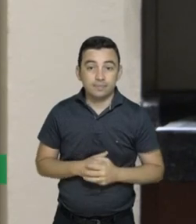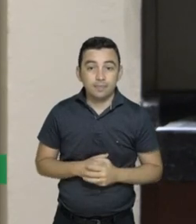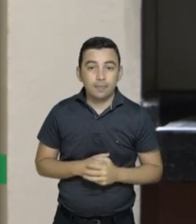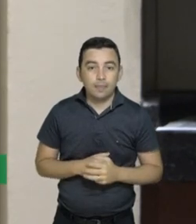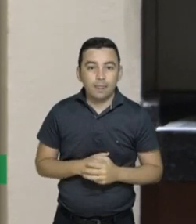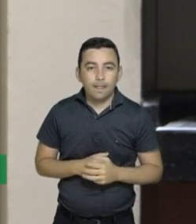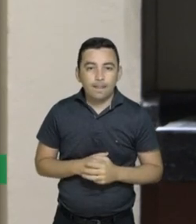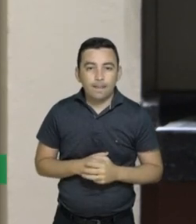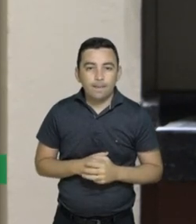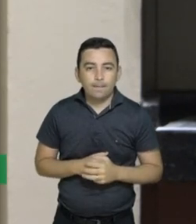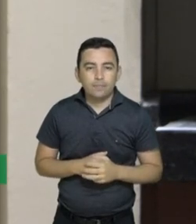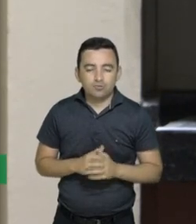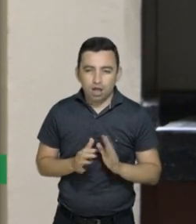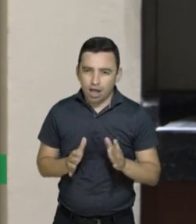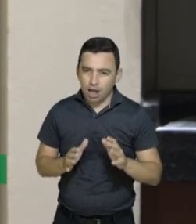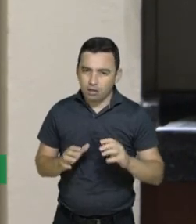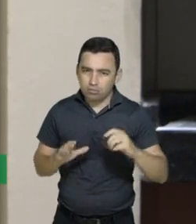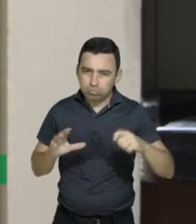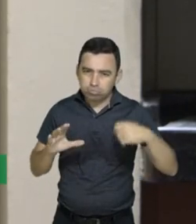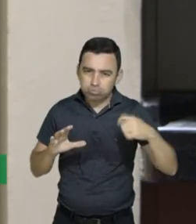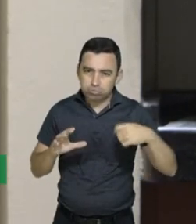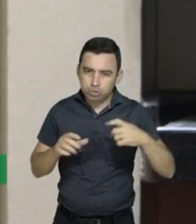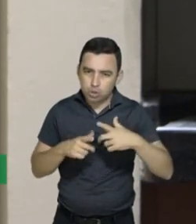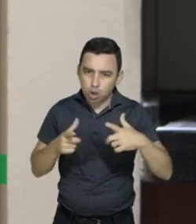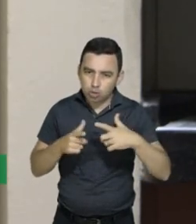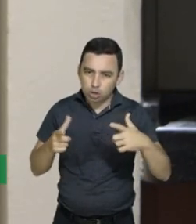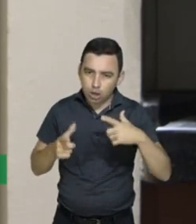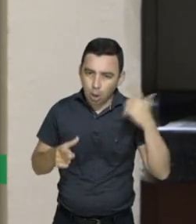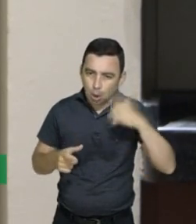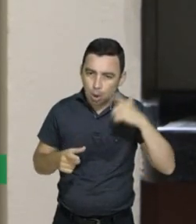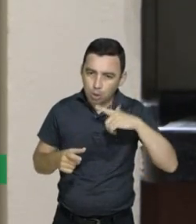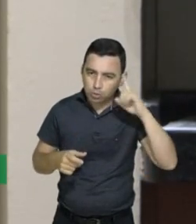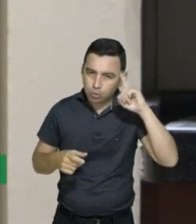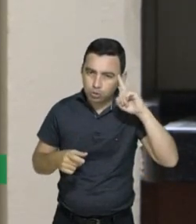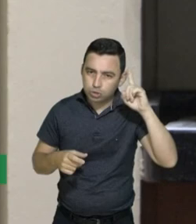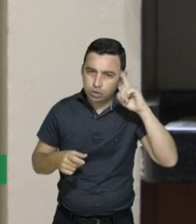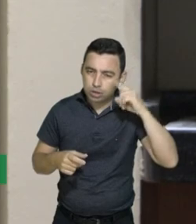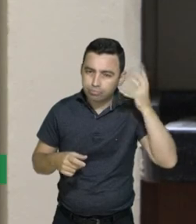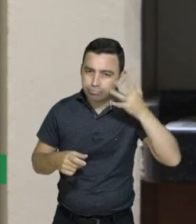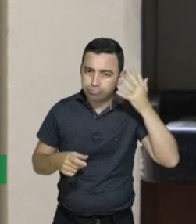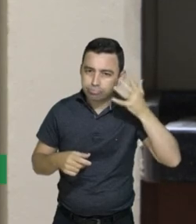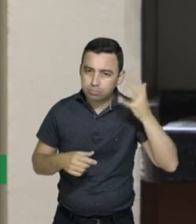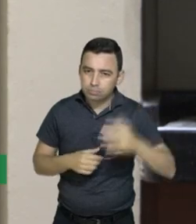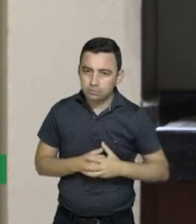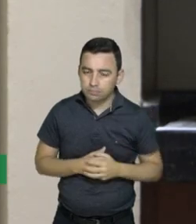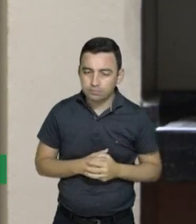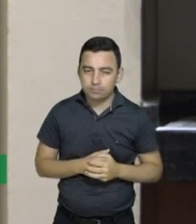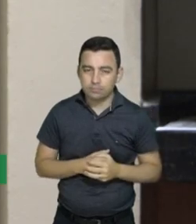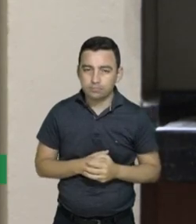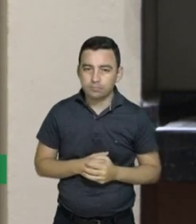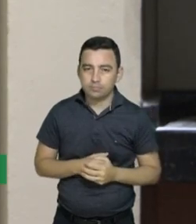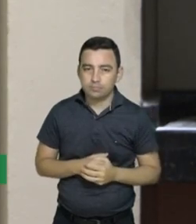tá ganhando um sorteio todo dia para falar né com a palavra